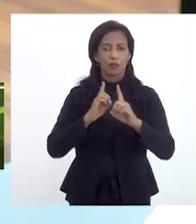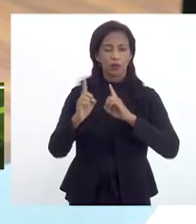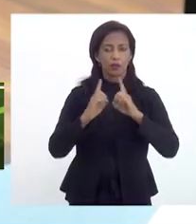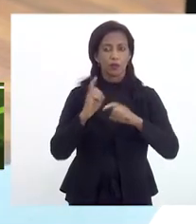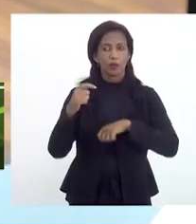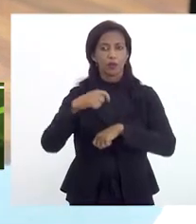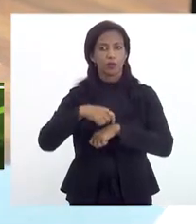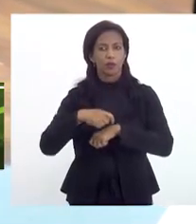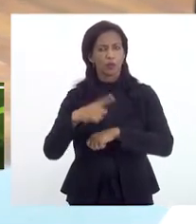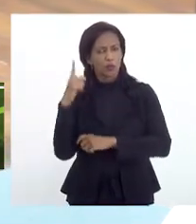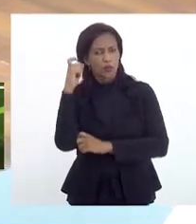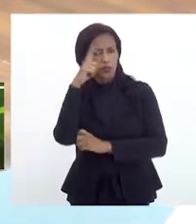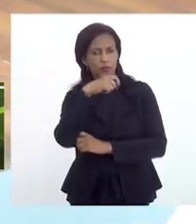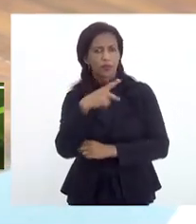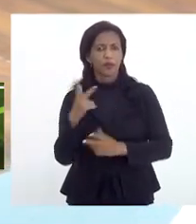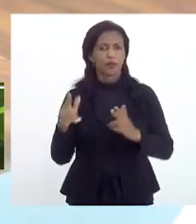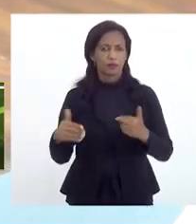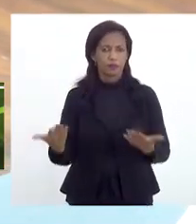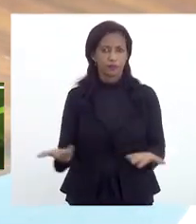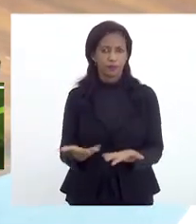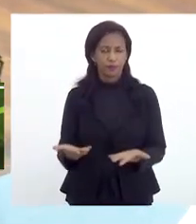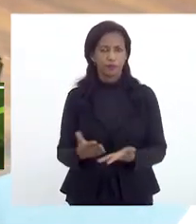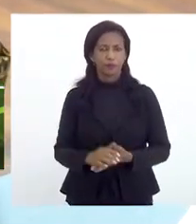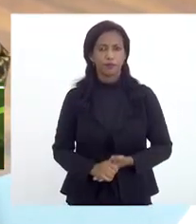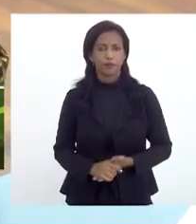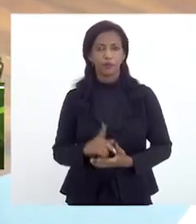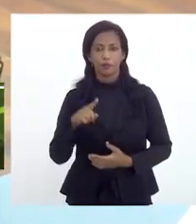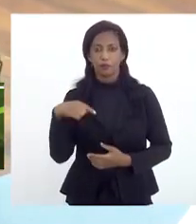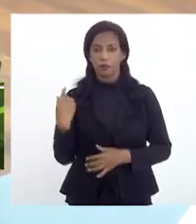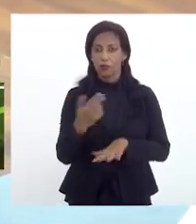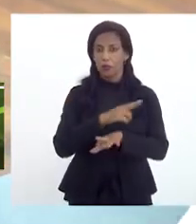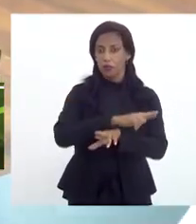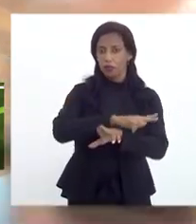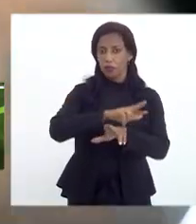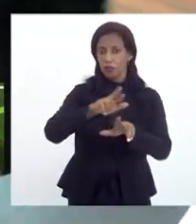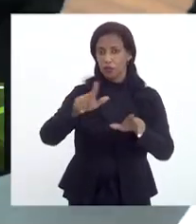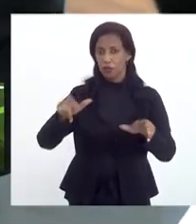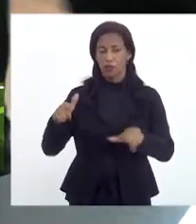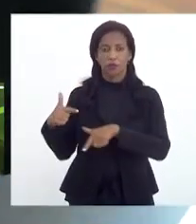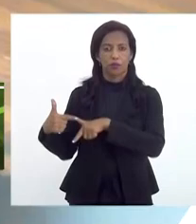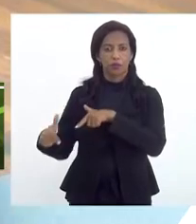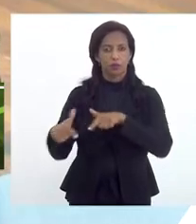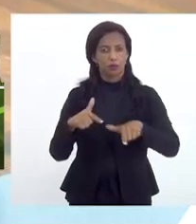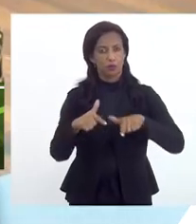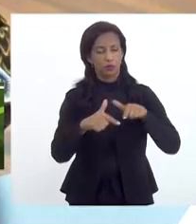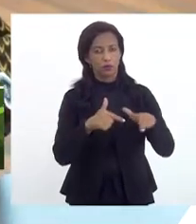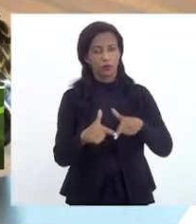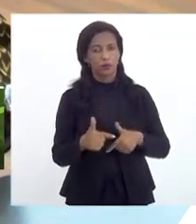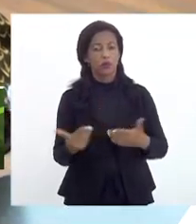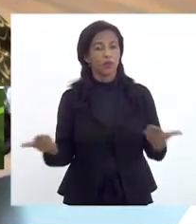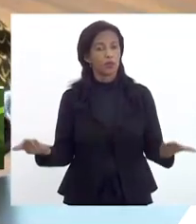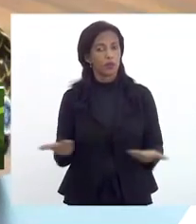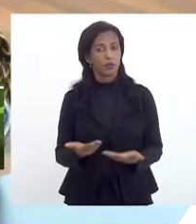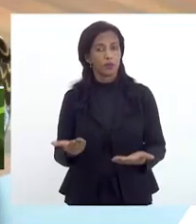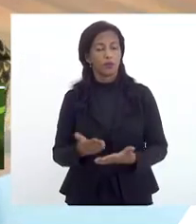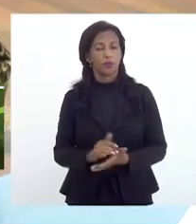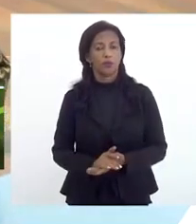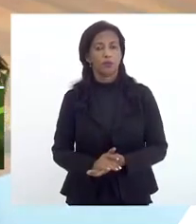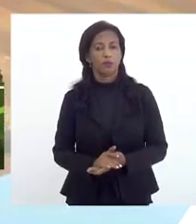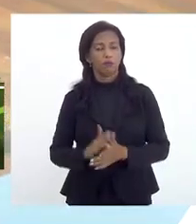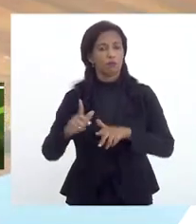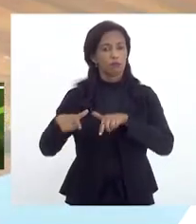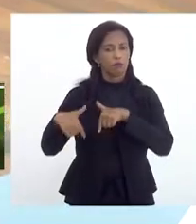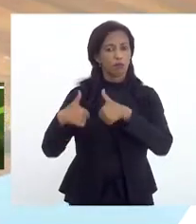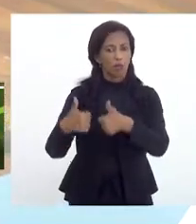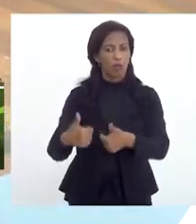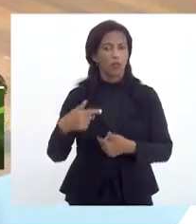Num momento duro como esse Nós temos diversos servidores e servidoras Que hoje Atuam